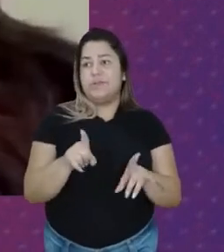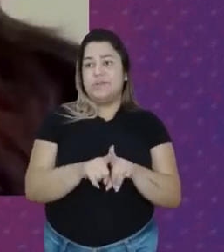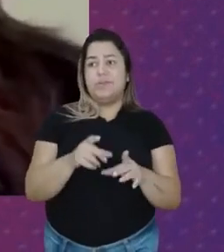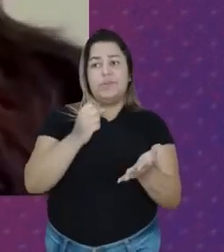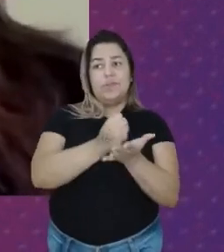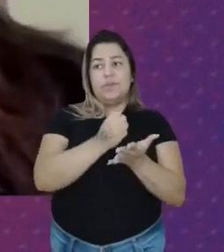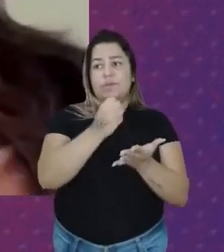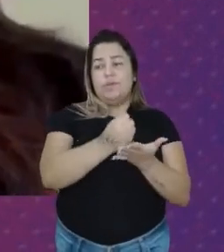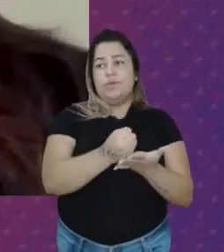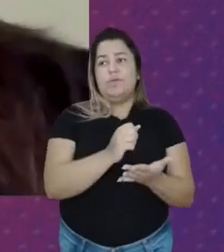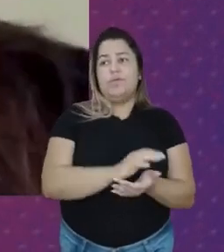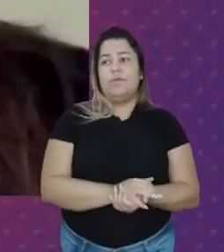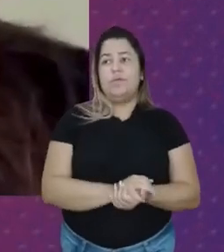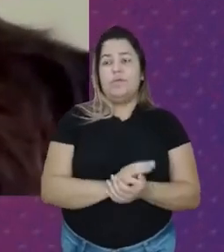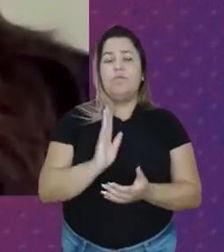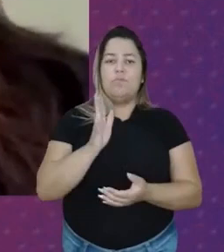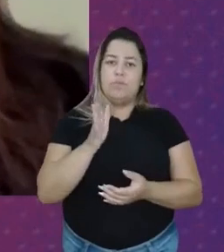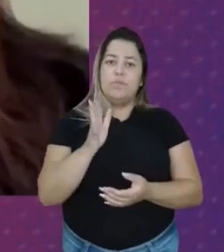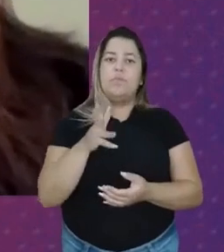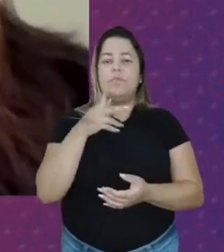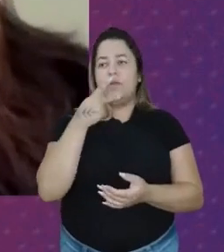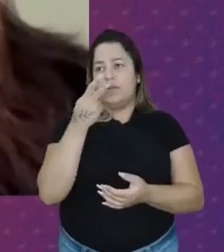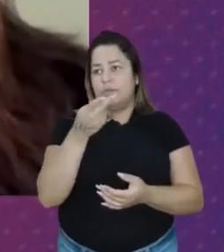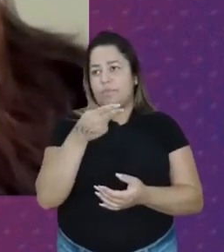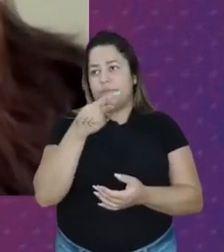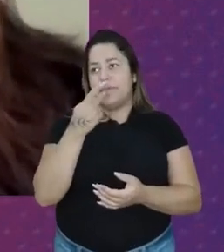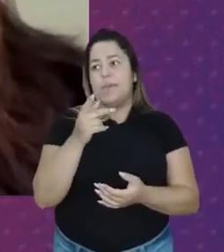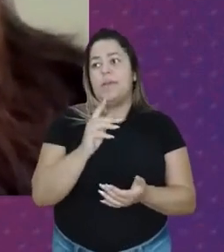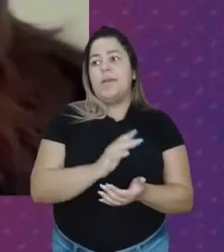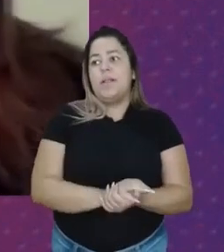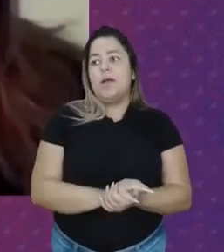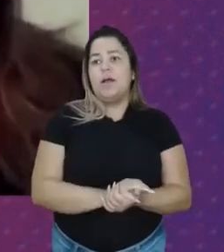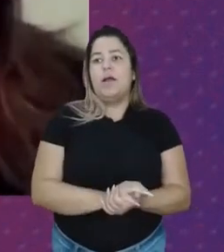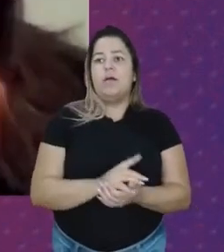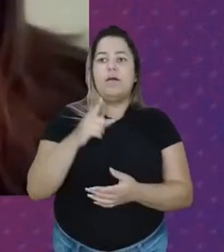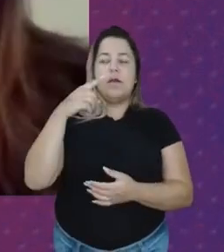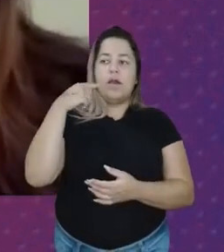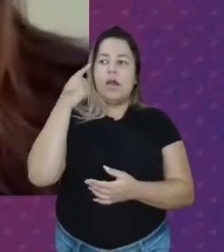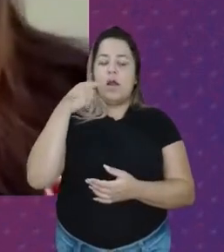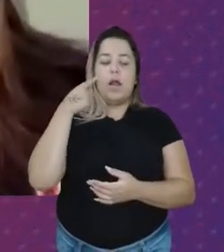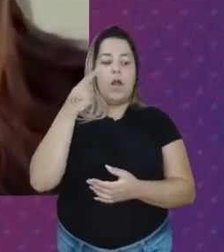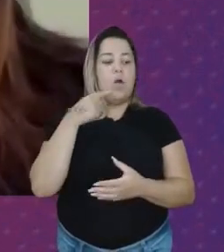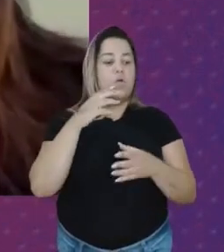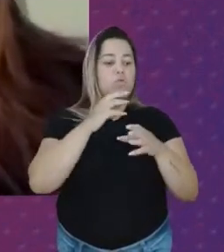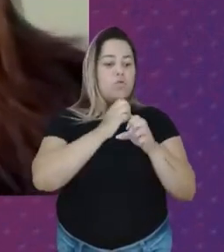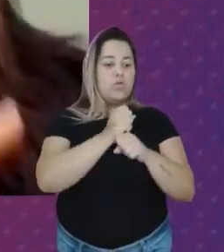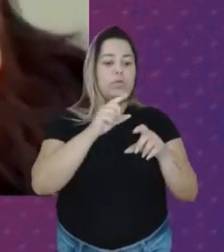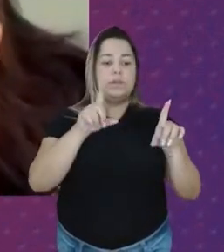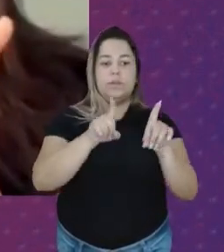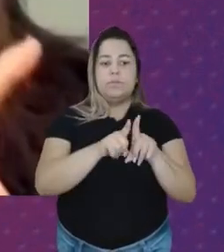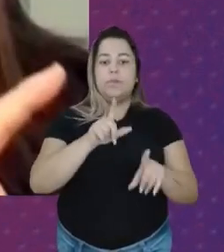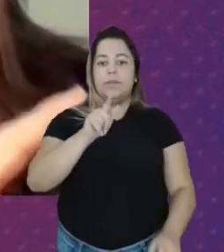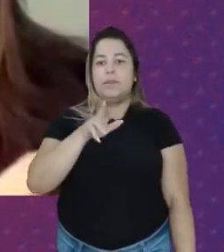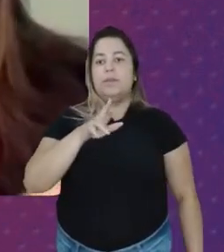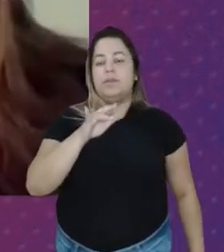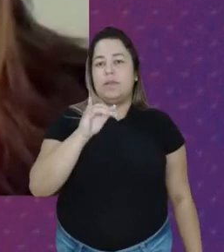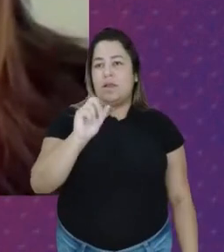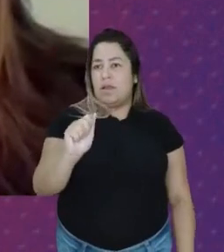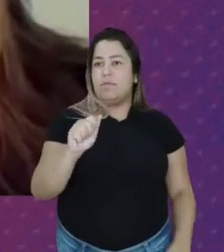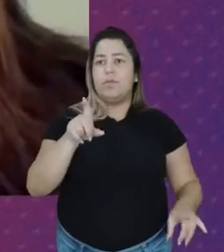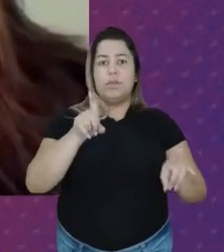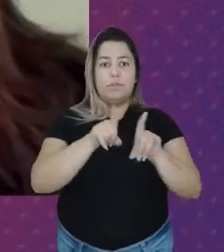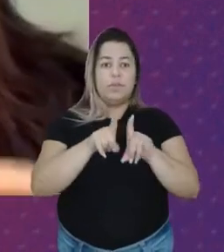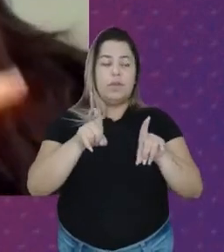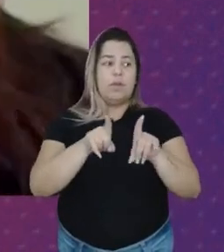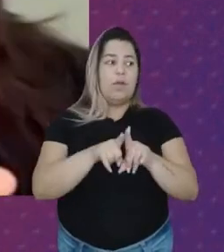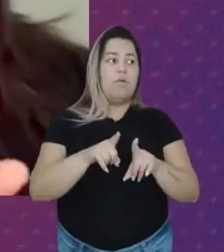contratar, como eu já disse, tem que contratar advogado, contador, gráfica, né, colocar material